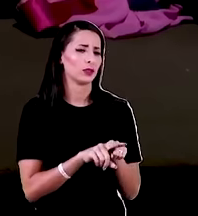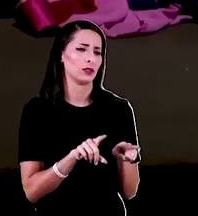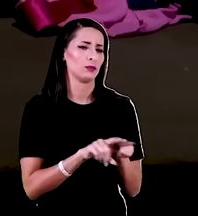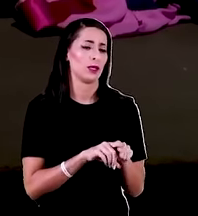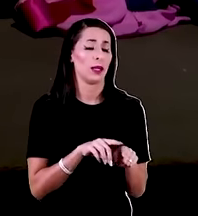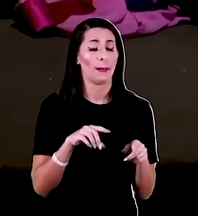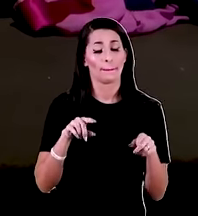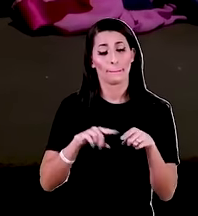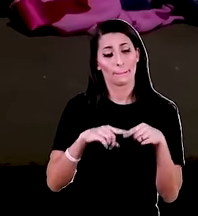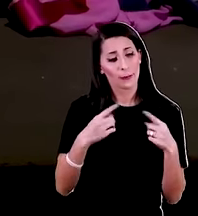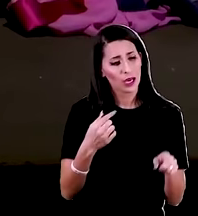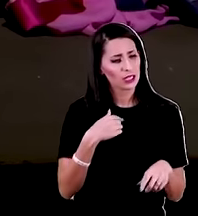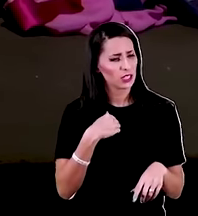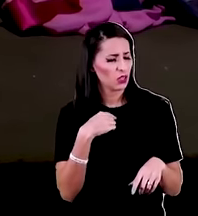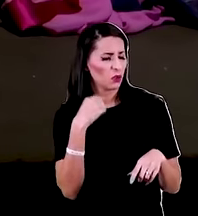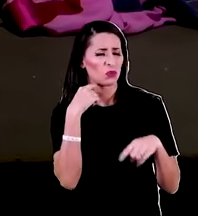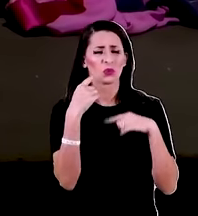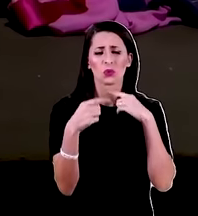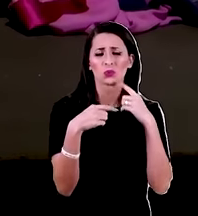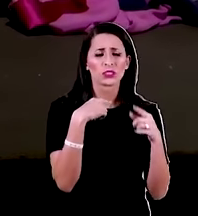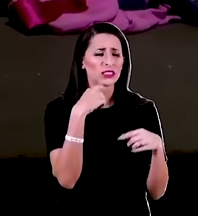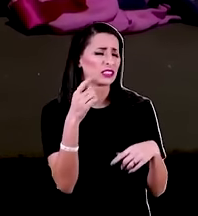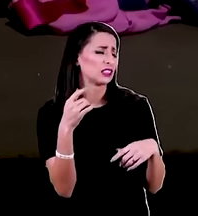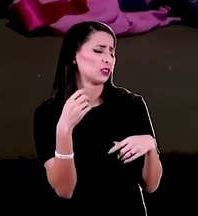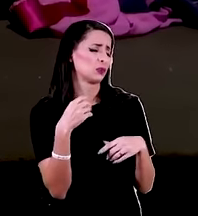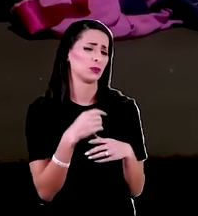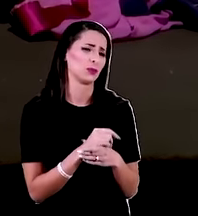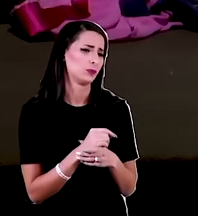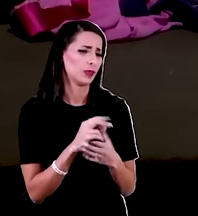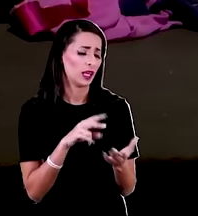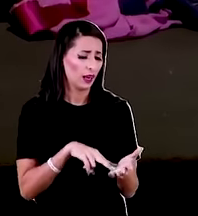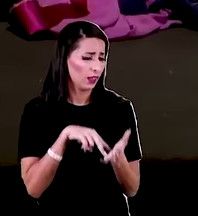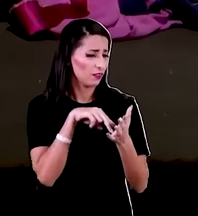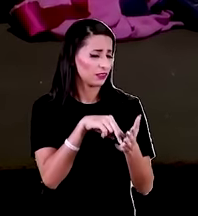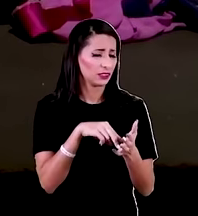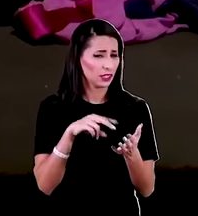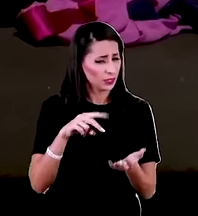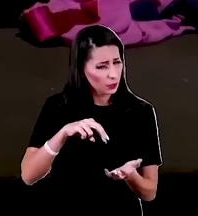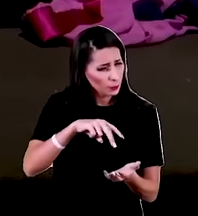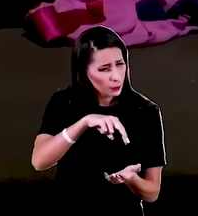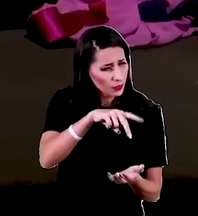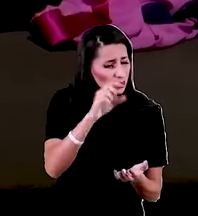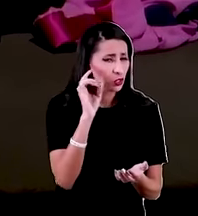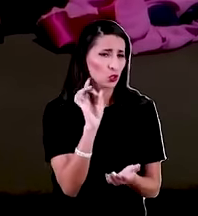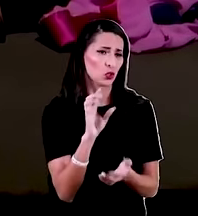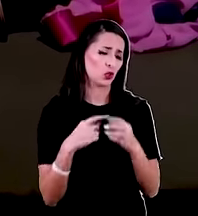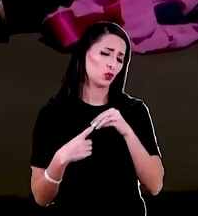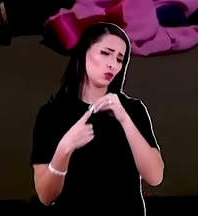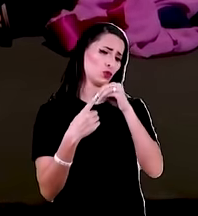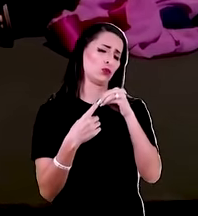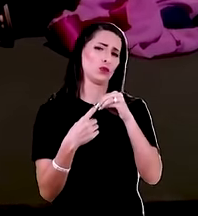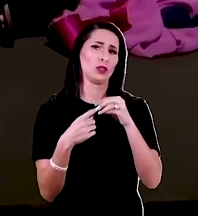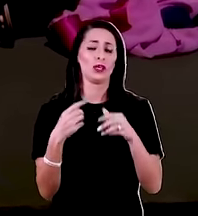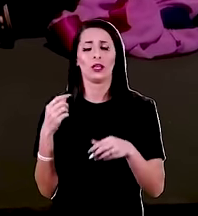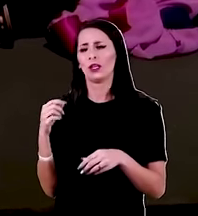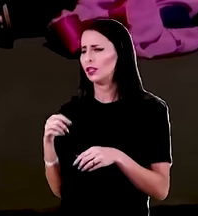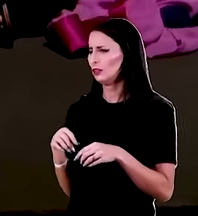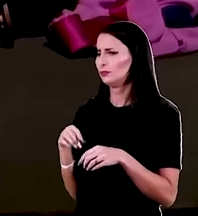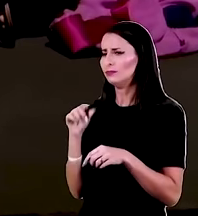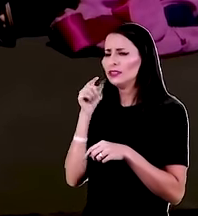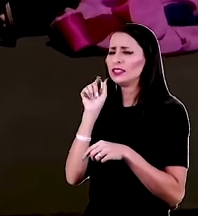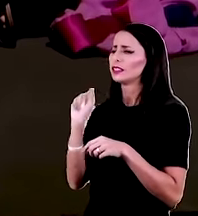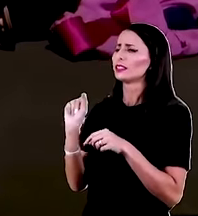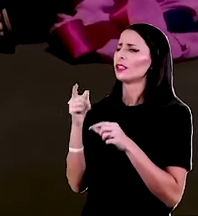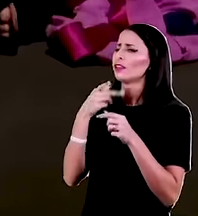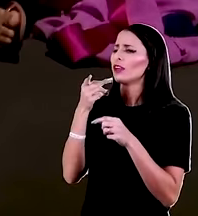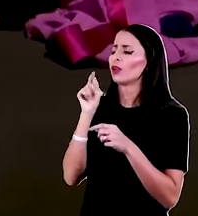conseguir me levantar e caminhar sozinha. E quem disse que você vai caminhar